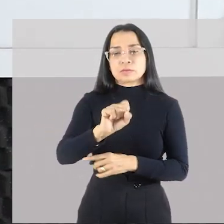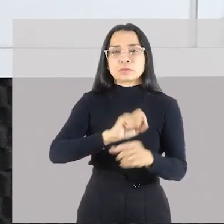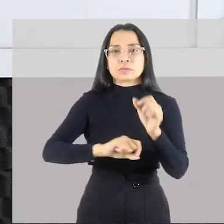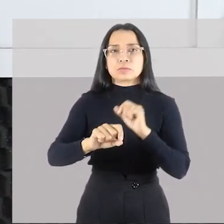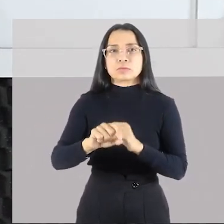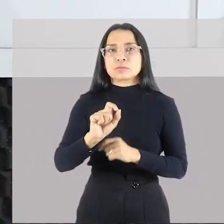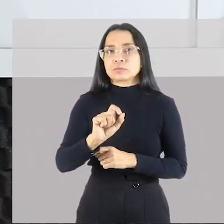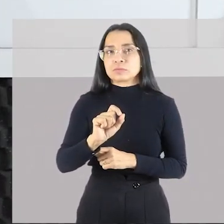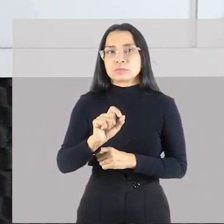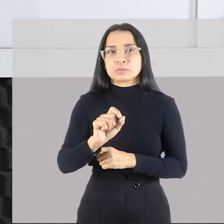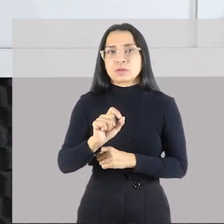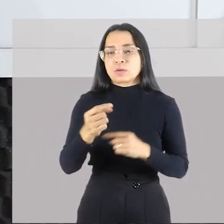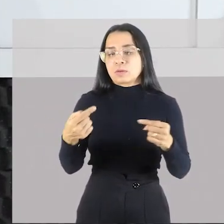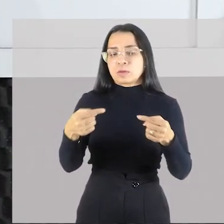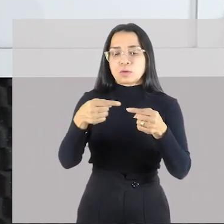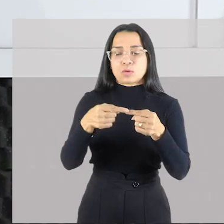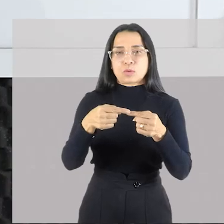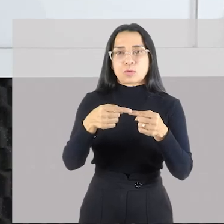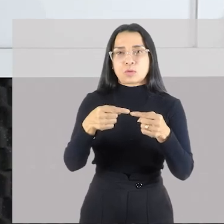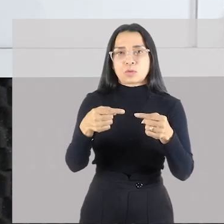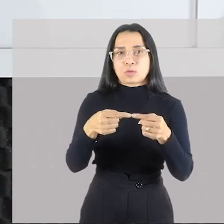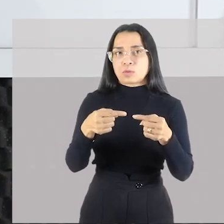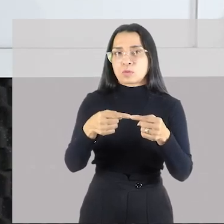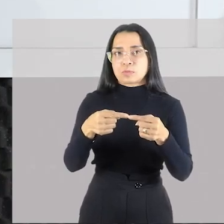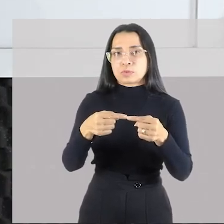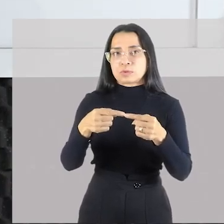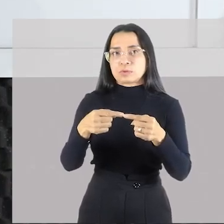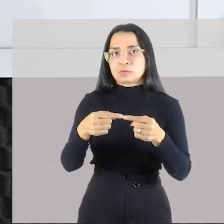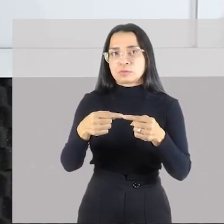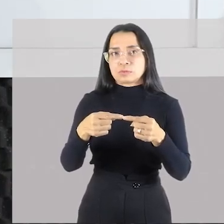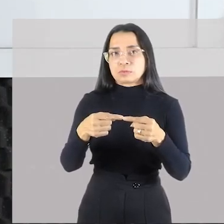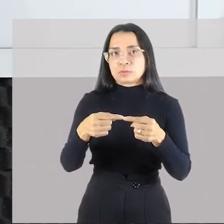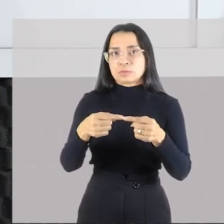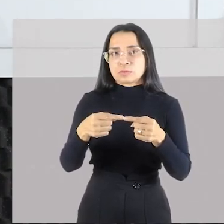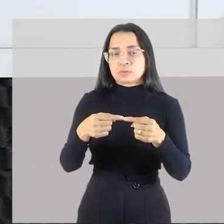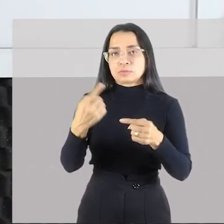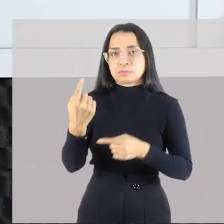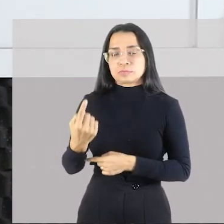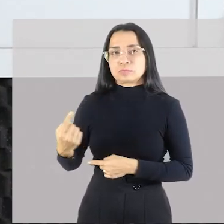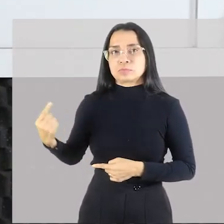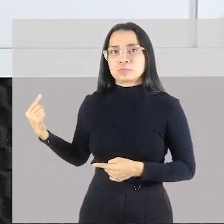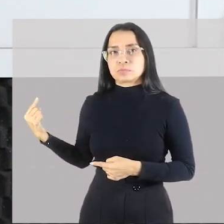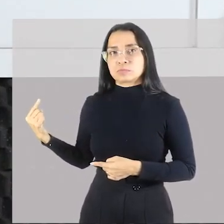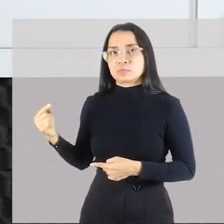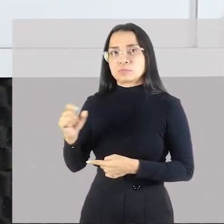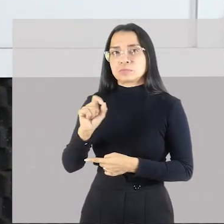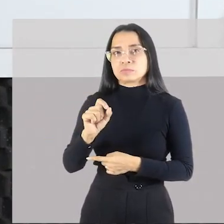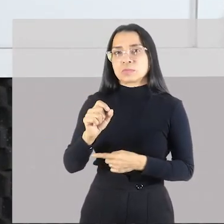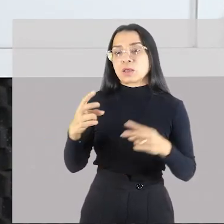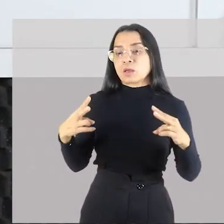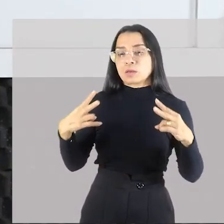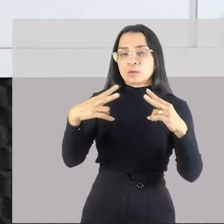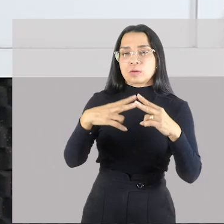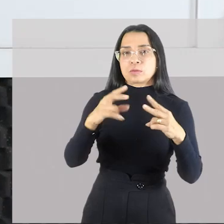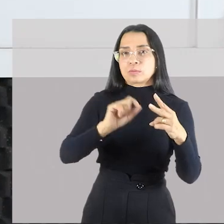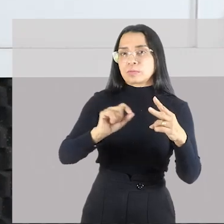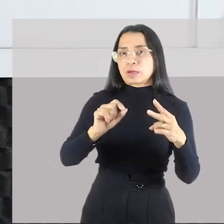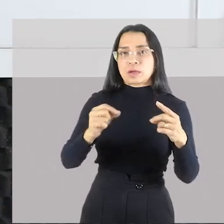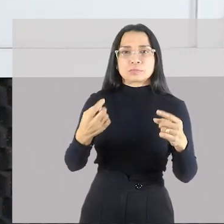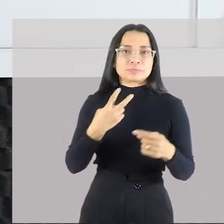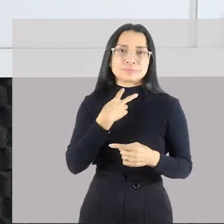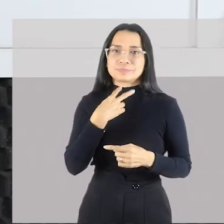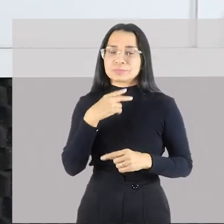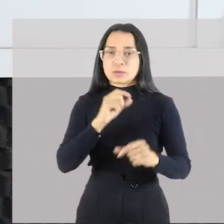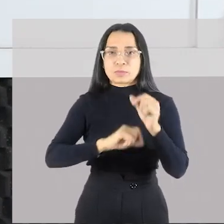aqui não satisfaz essa desigualdade. Então quer dizer que esse par, ele não